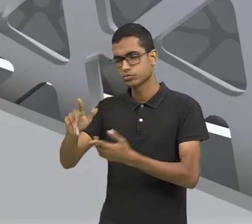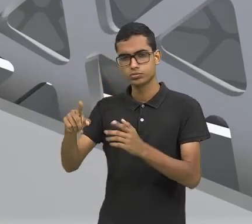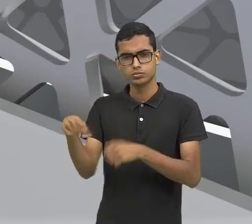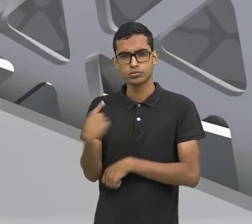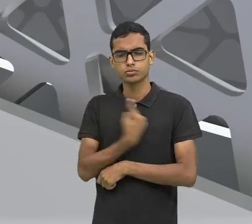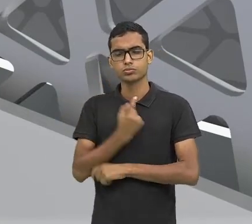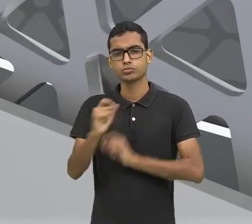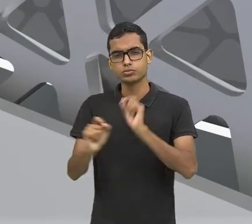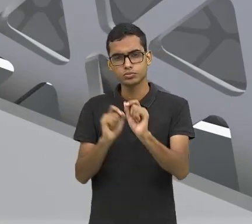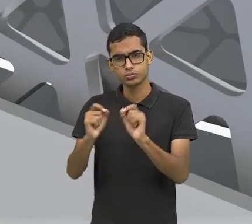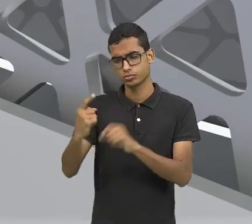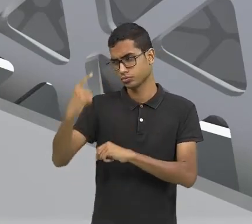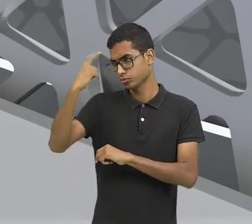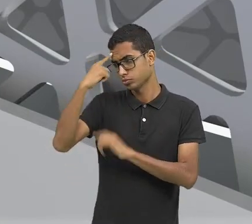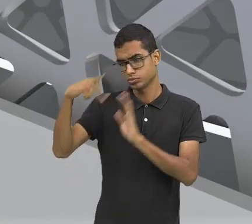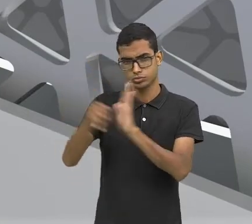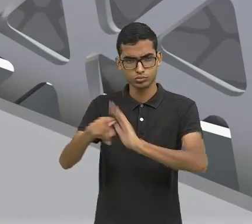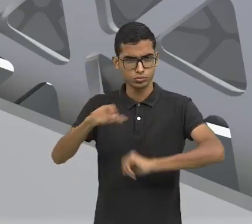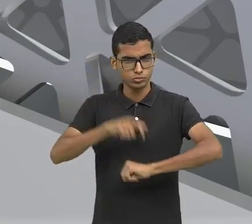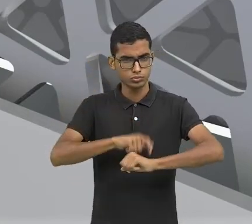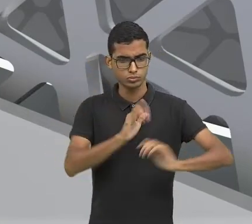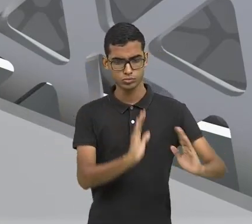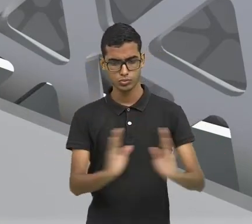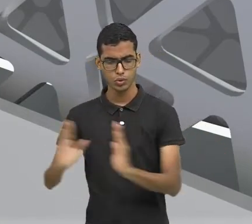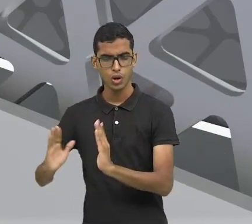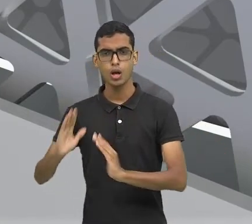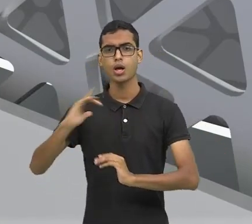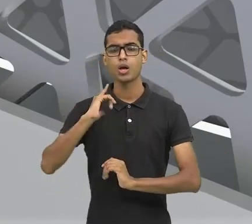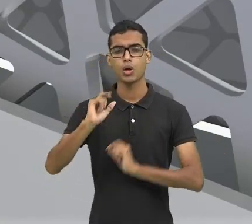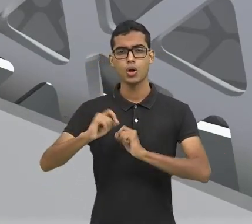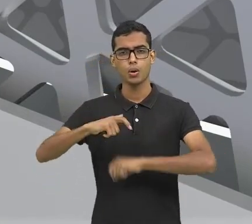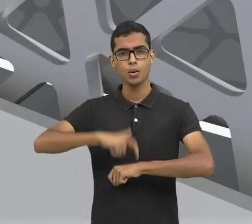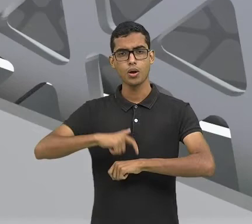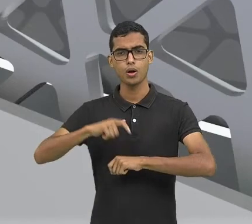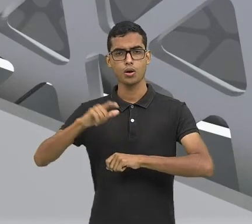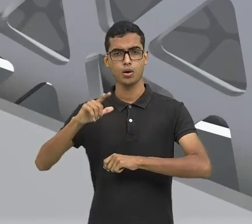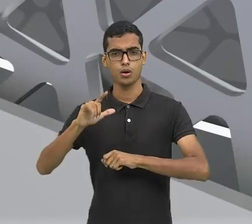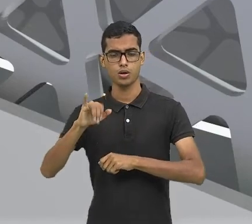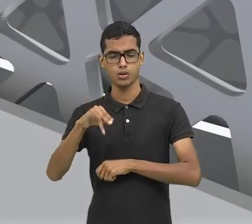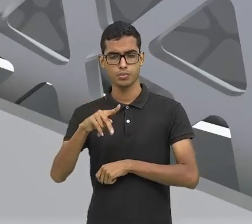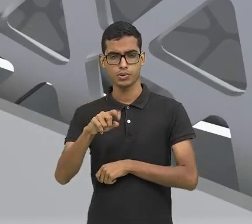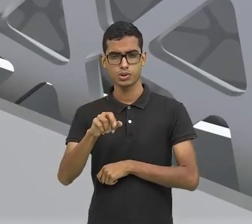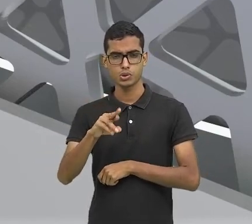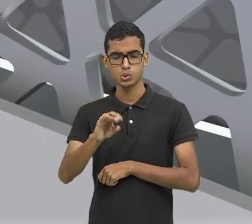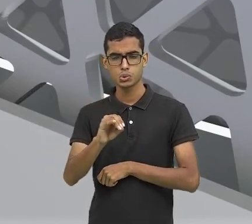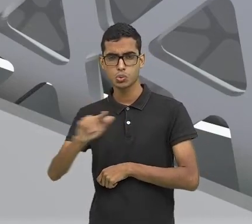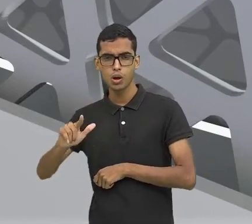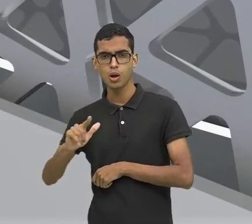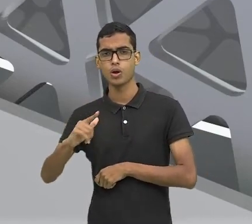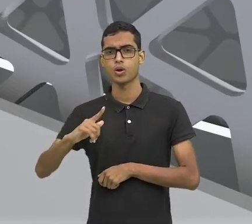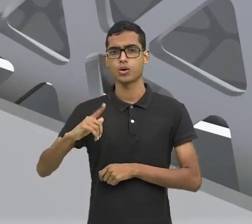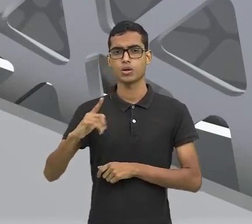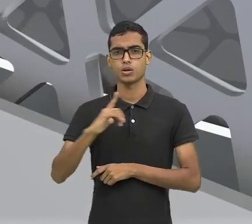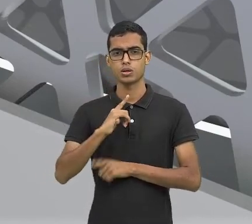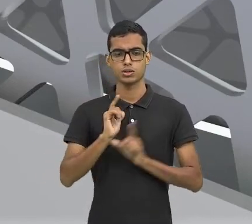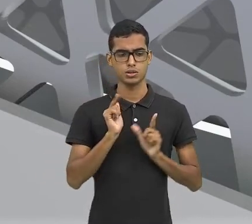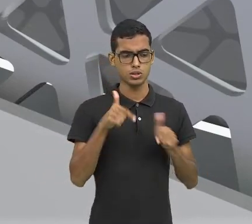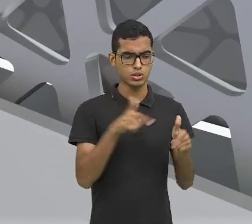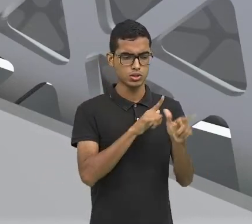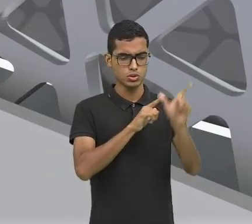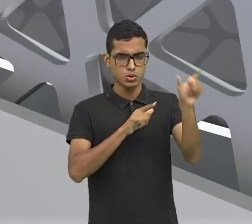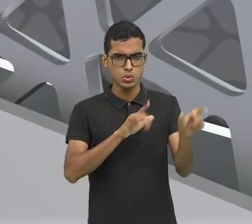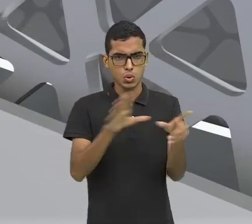gente essa ideia de tempo serão verbos impessoais, a ação dele não pode ser atribuída a ninguém de